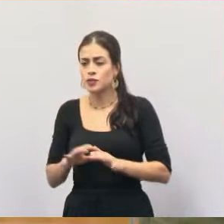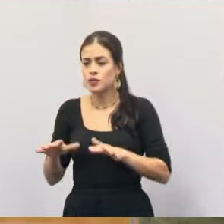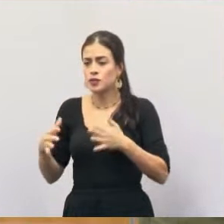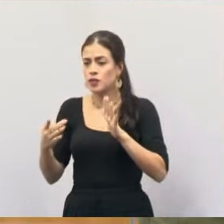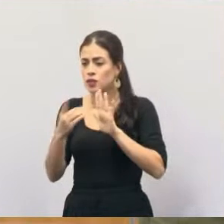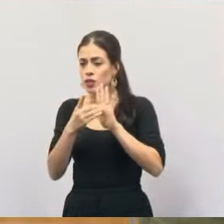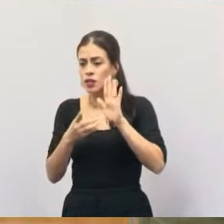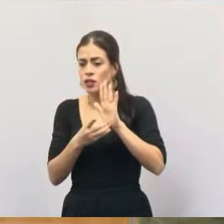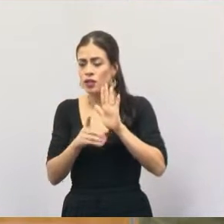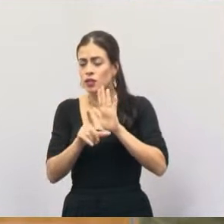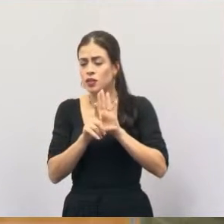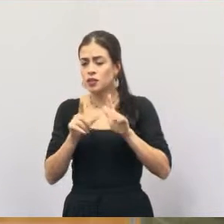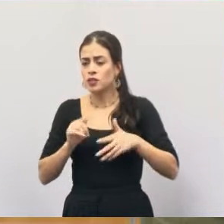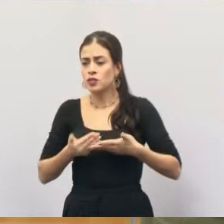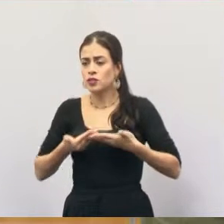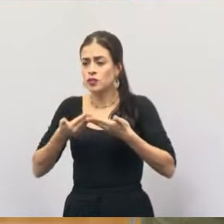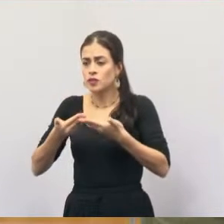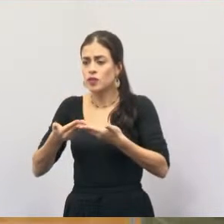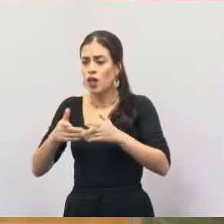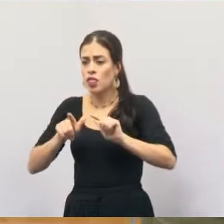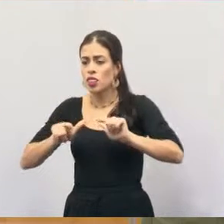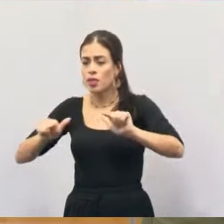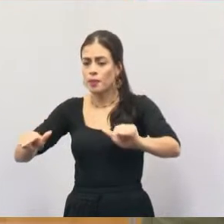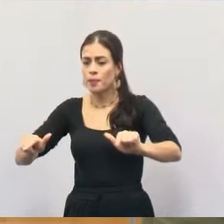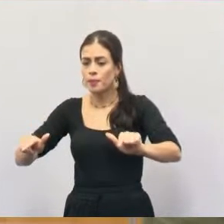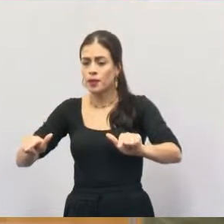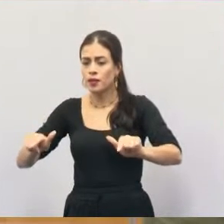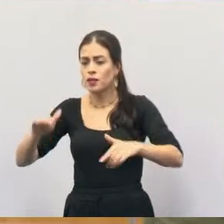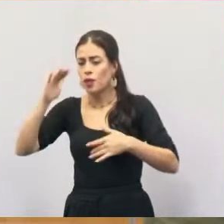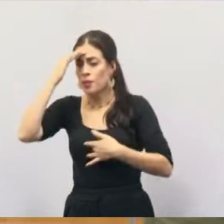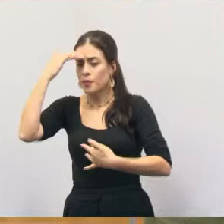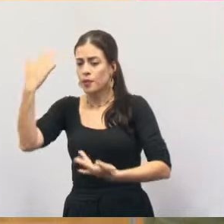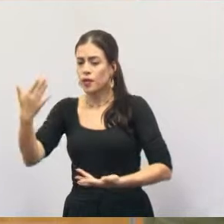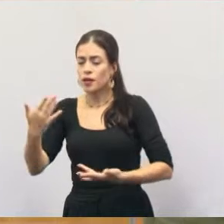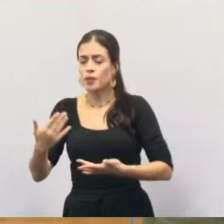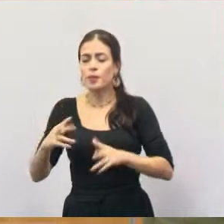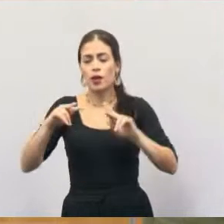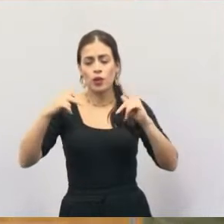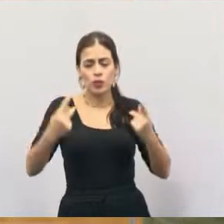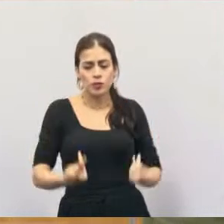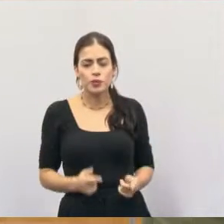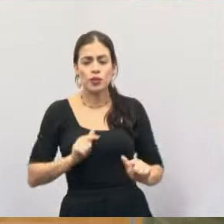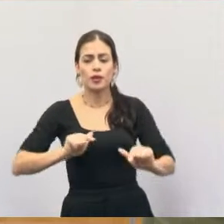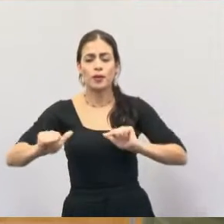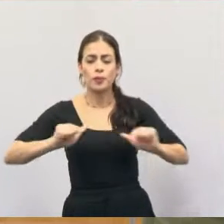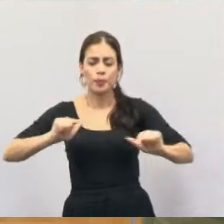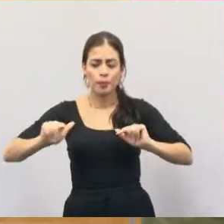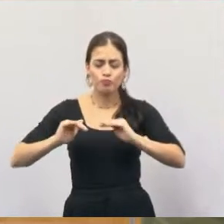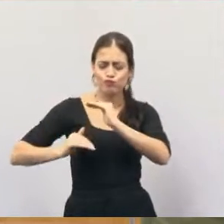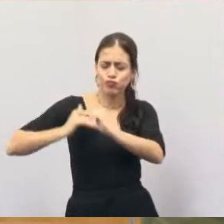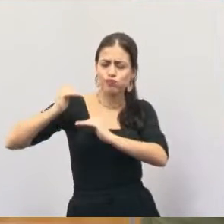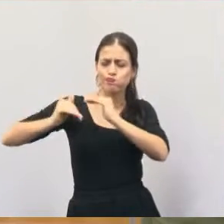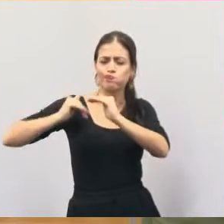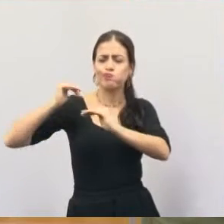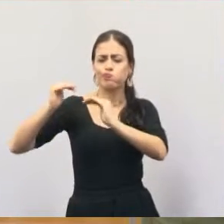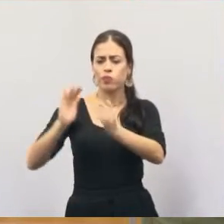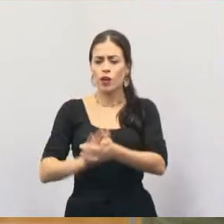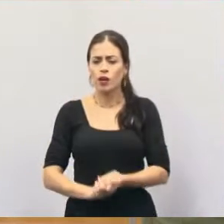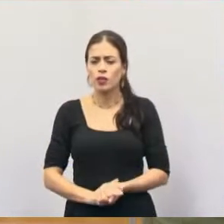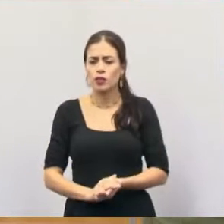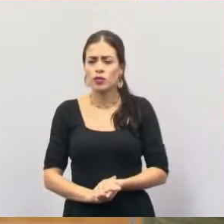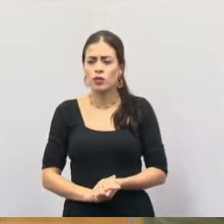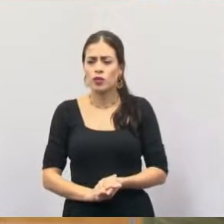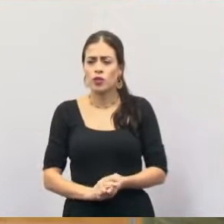entregues pela Câmara Municipal aos homenageados prêmio Mérito em Reconhecimento aos Trabalhos Envolvidos, intitulado Prêmio